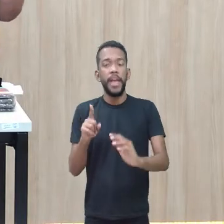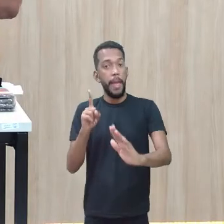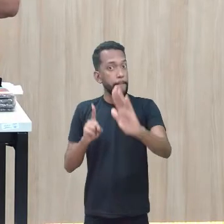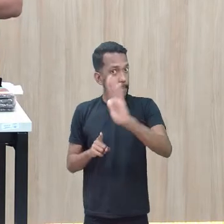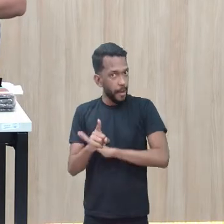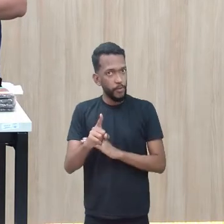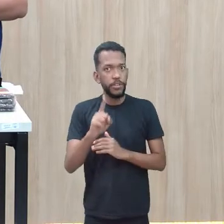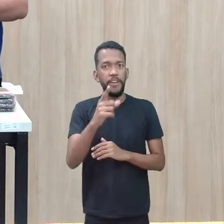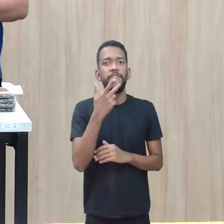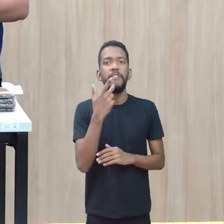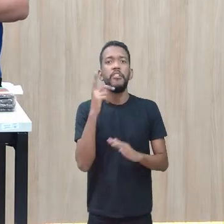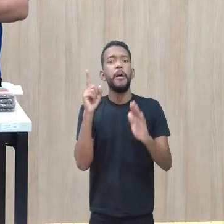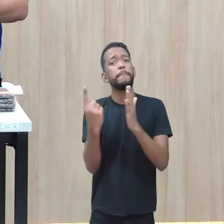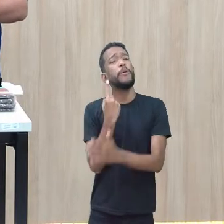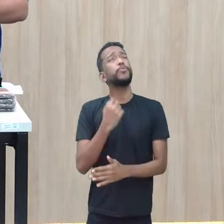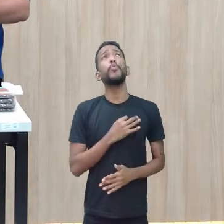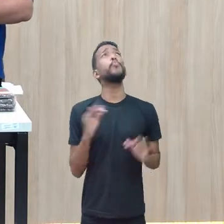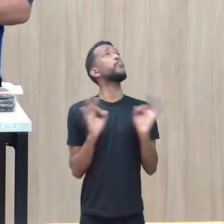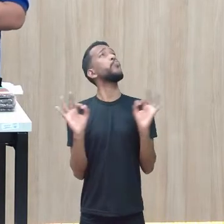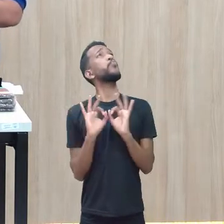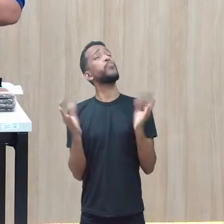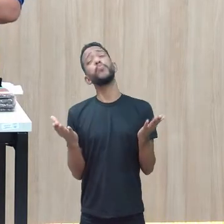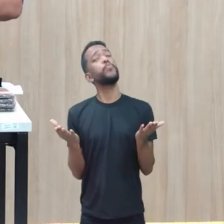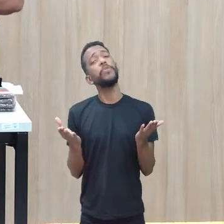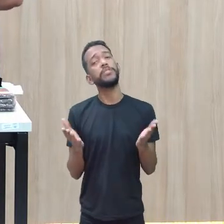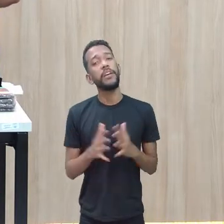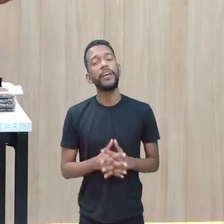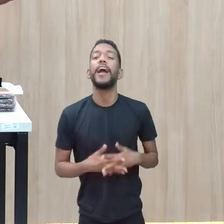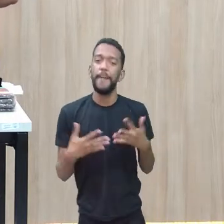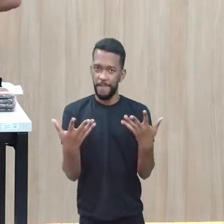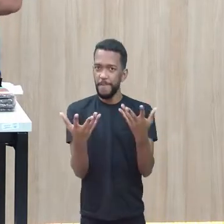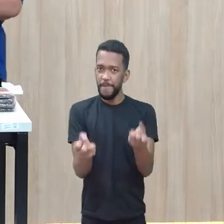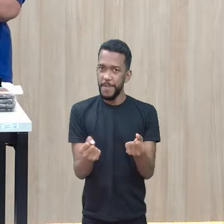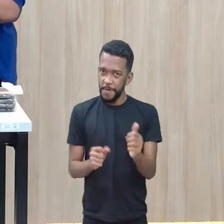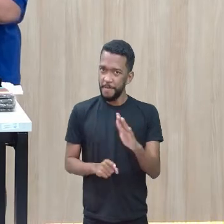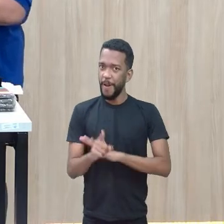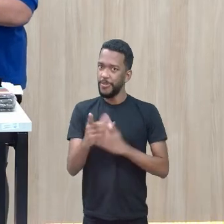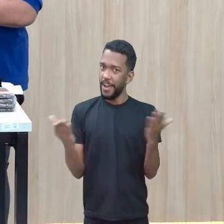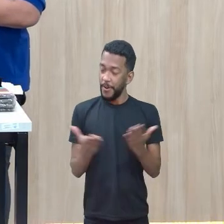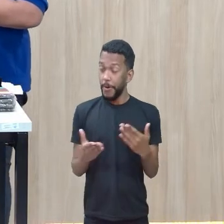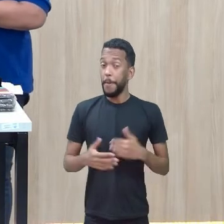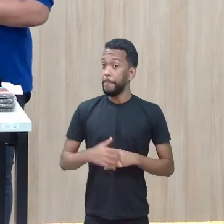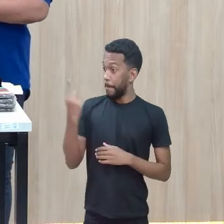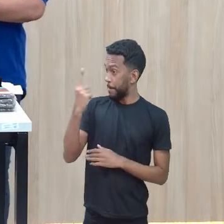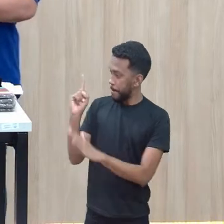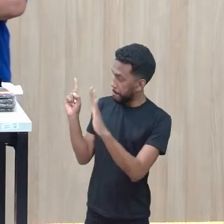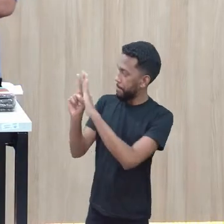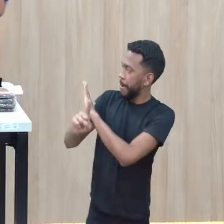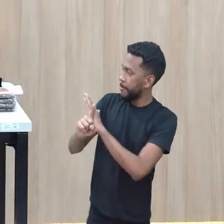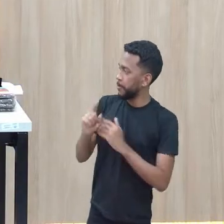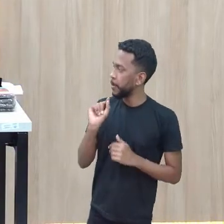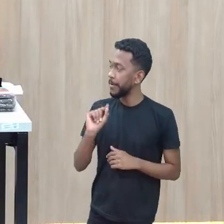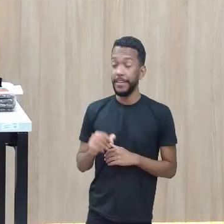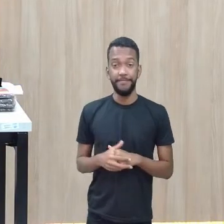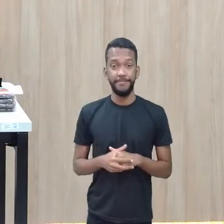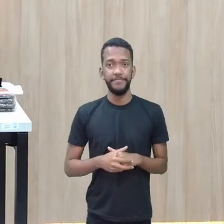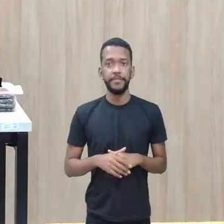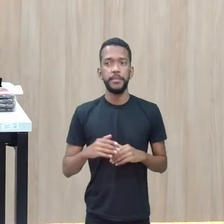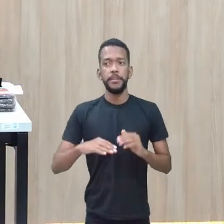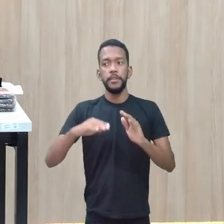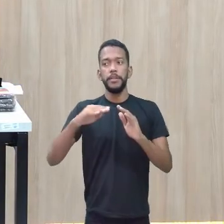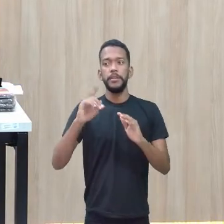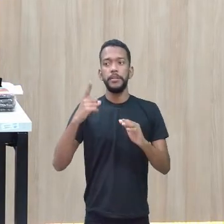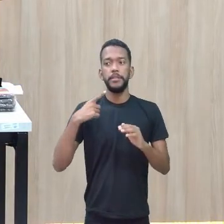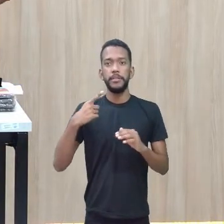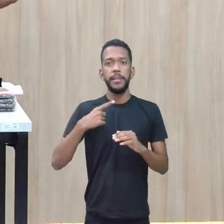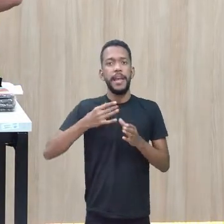não apresentou nenhuma pergunta ainda. Então vamos lá, vamos para as perguntas. Primeira pergunta. Quantas fases tem um copo